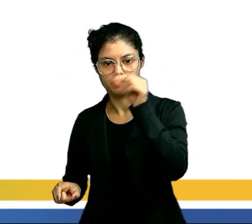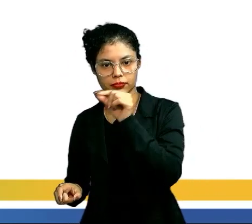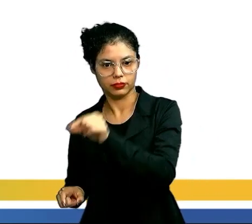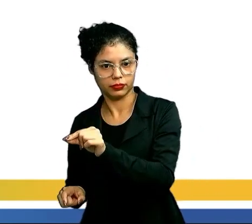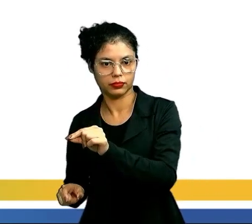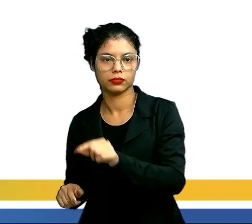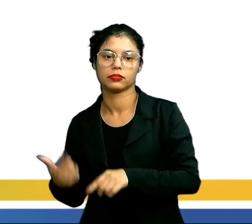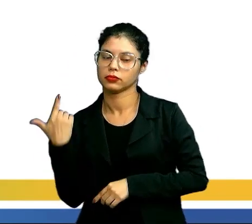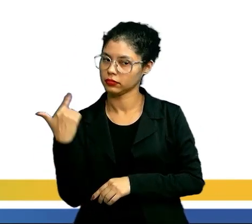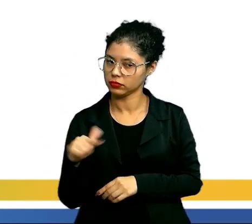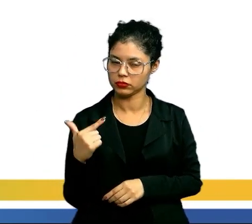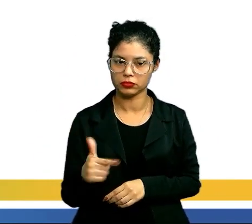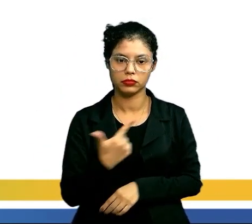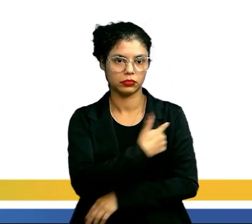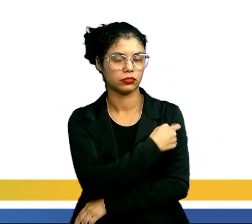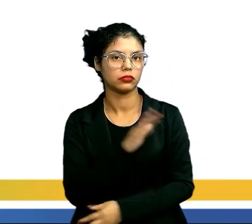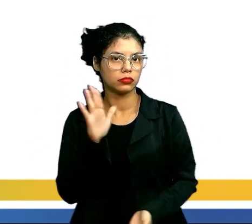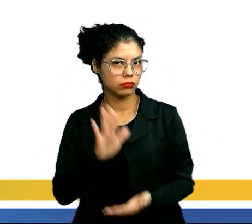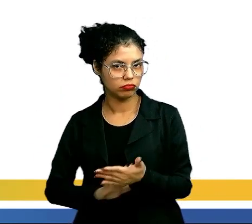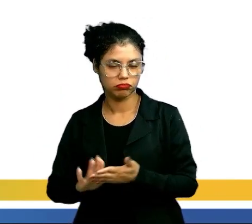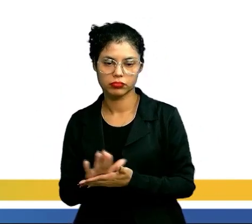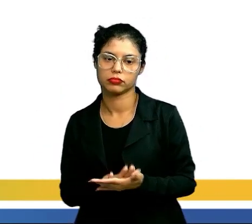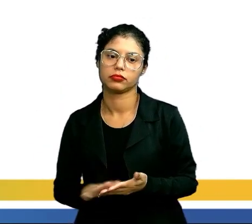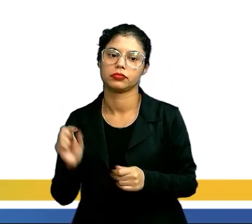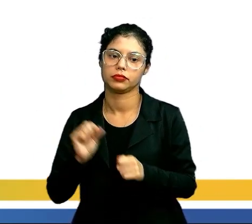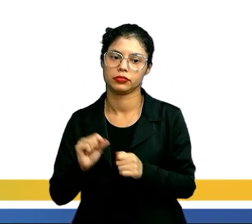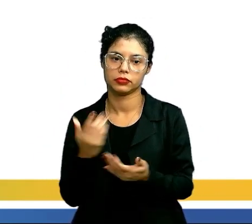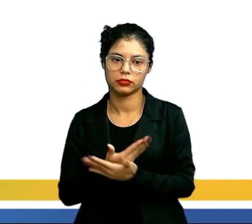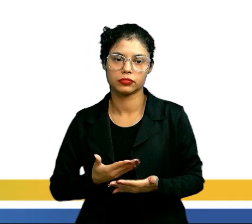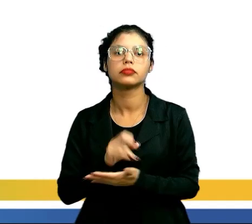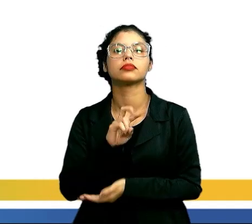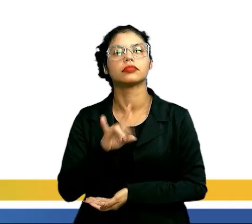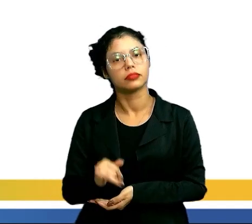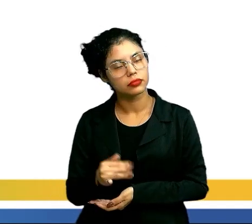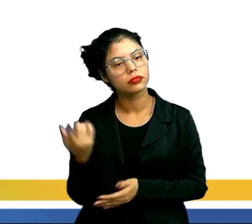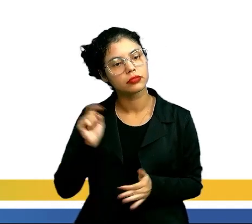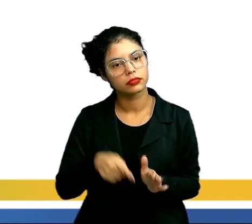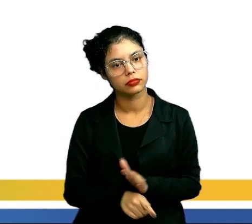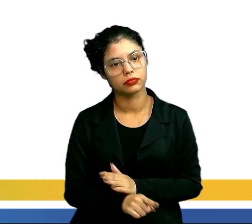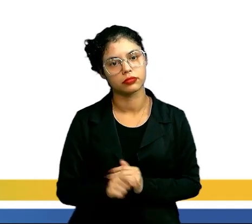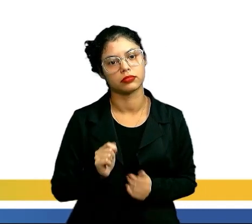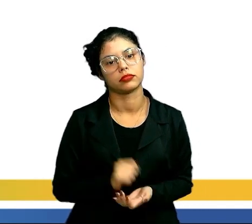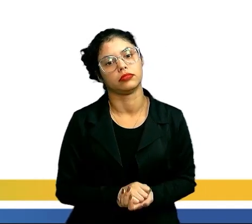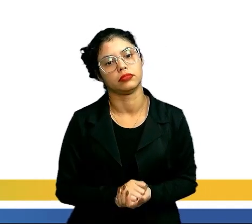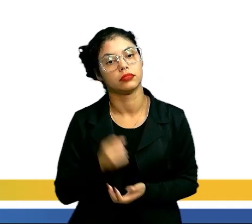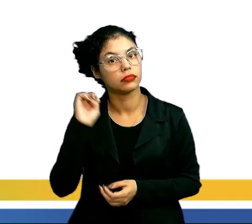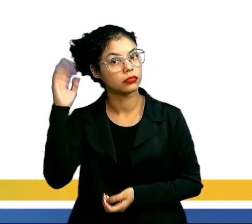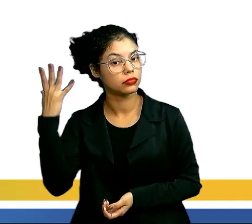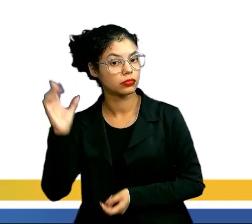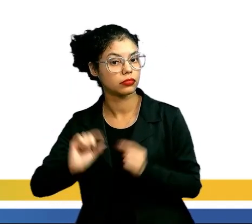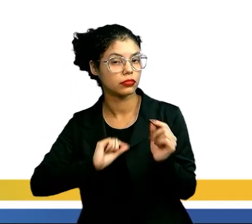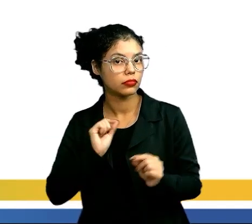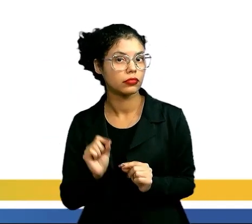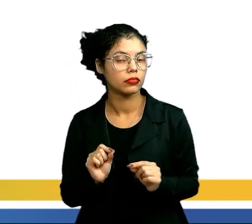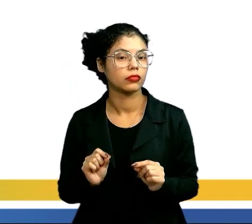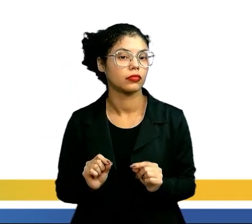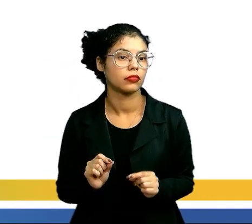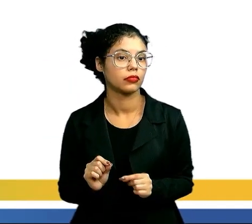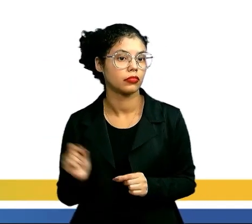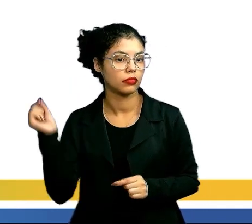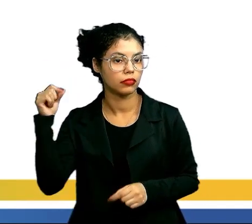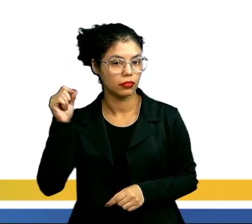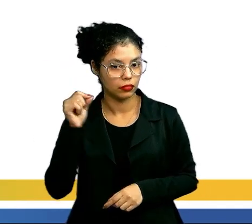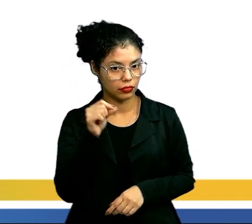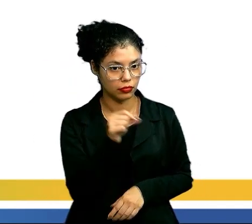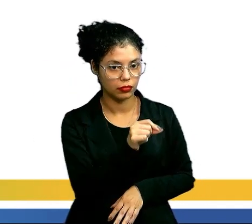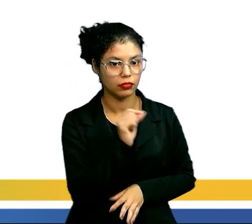não tomou vacina, né, não tem os cuidados, ele vai para dentro dessa mata. O que acontece? Esse mosquito